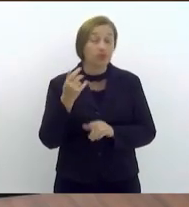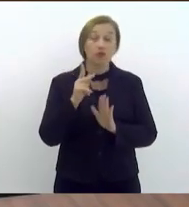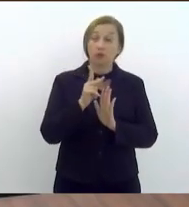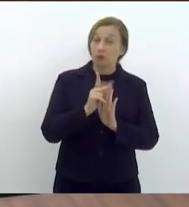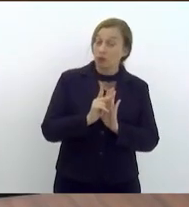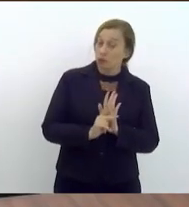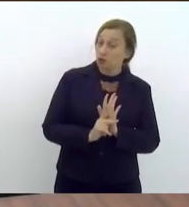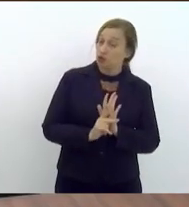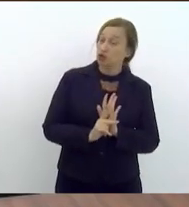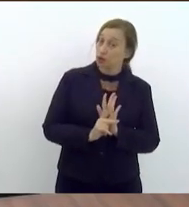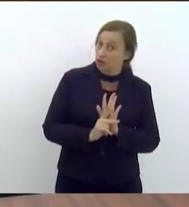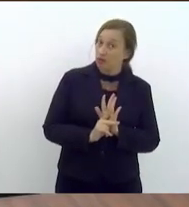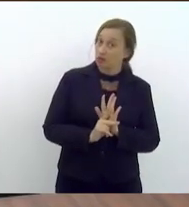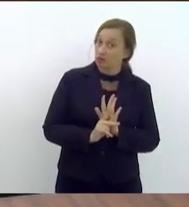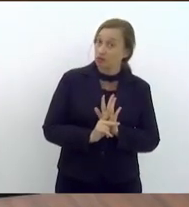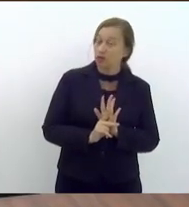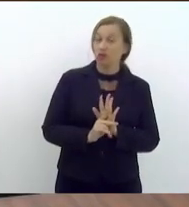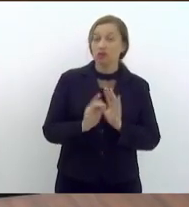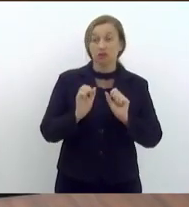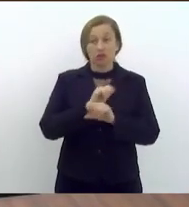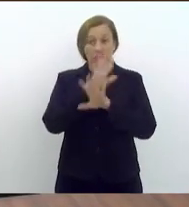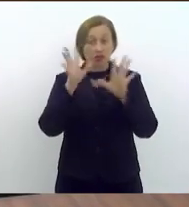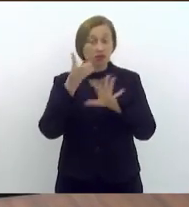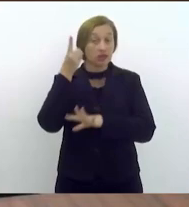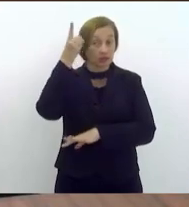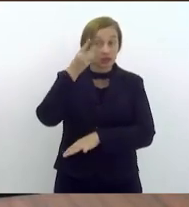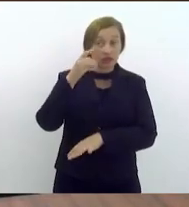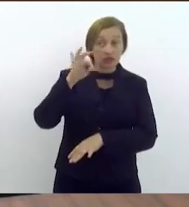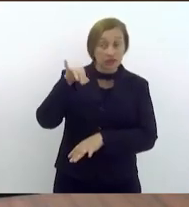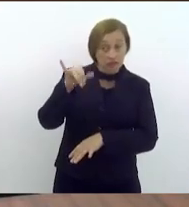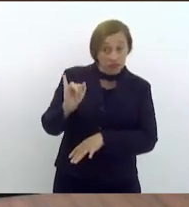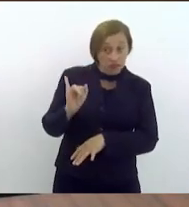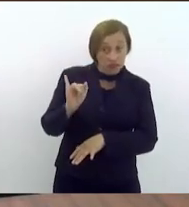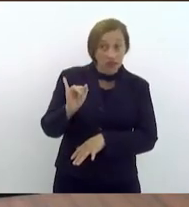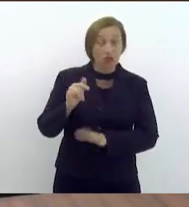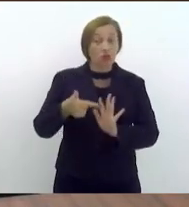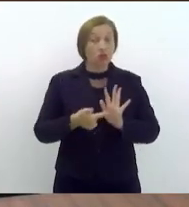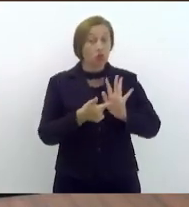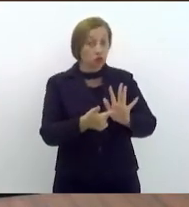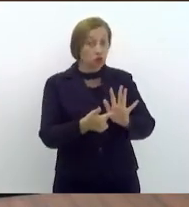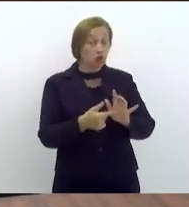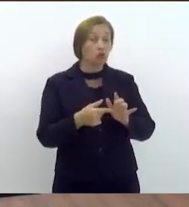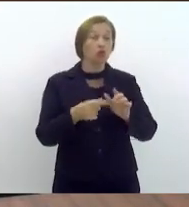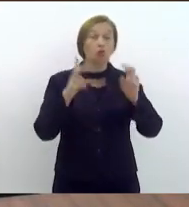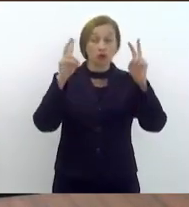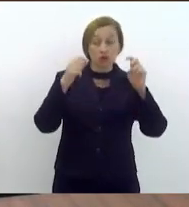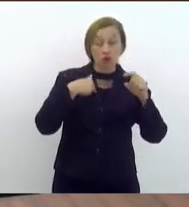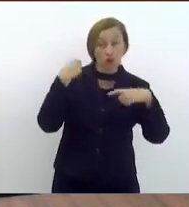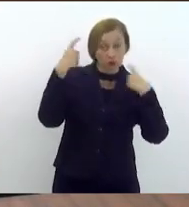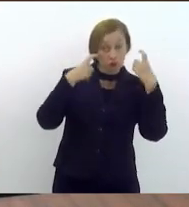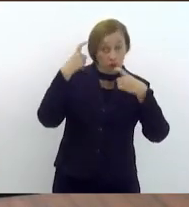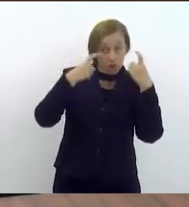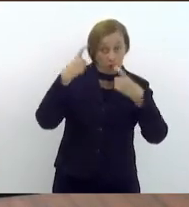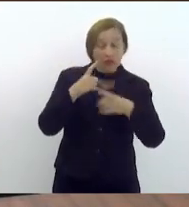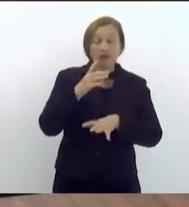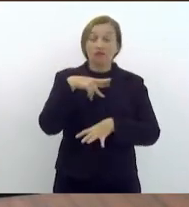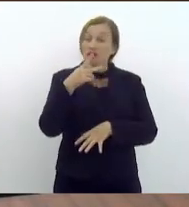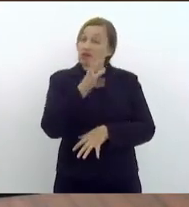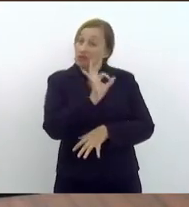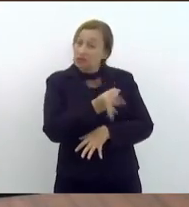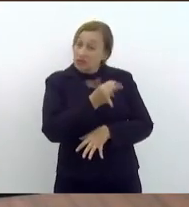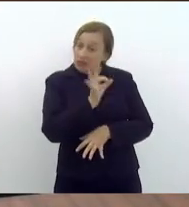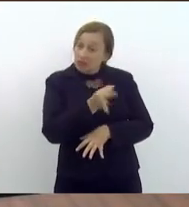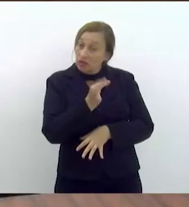é importante deixar bem claro que o deputado Tandy reforçou a questão que me preocupa que nós estamos falando evidentemente